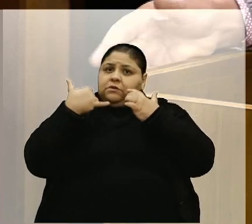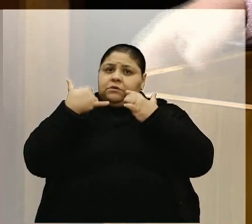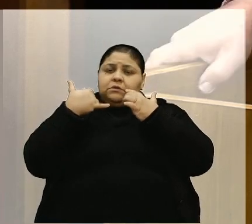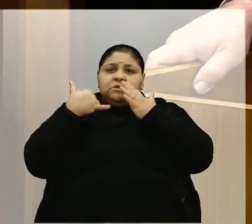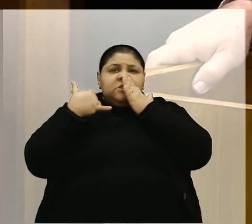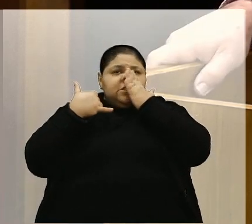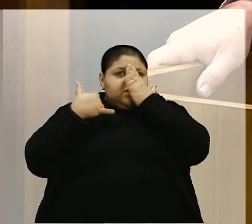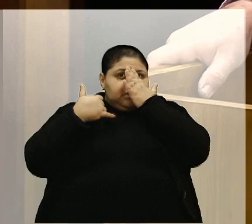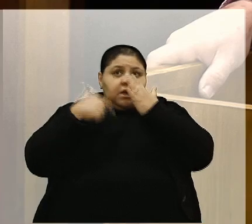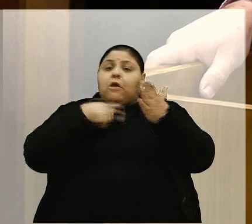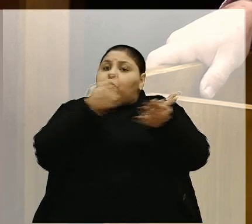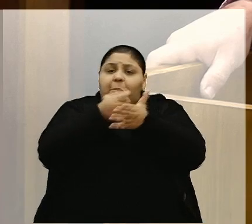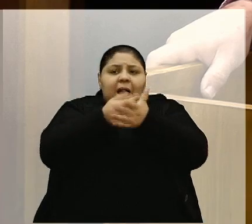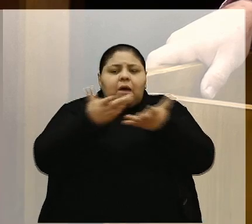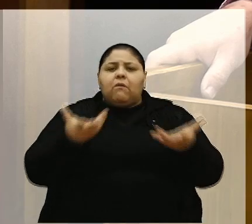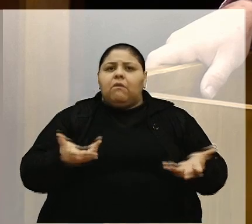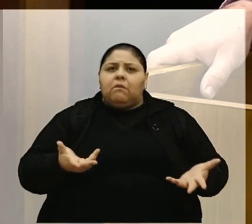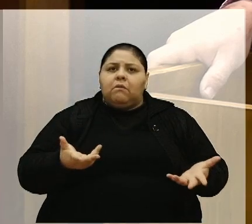volta, eu pago